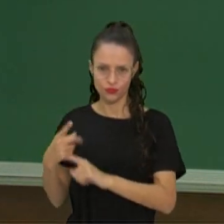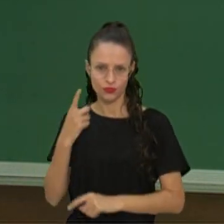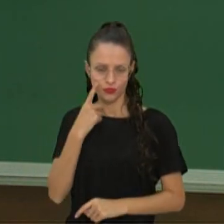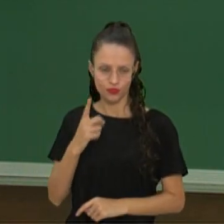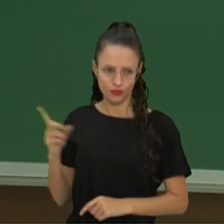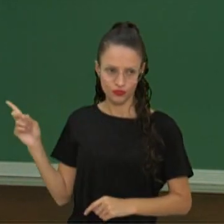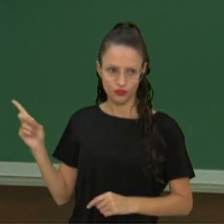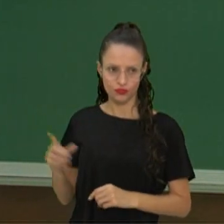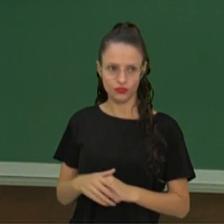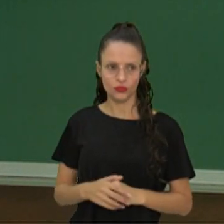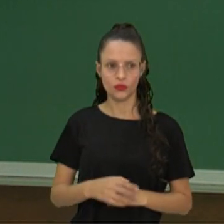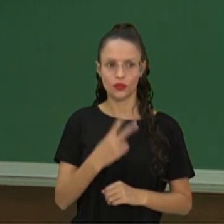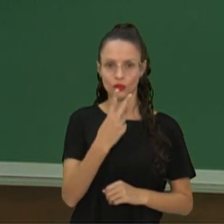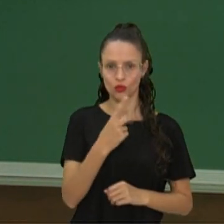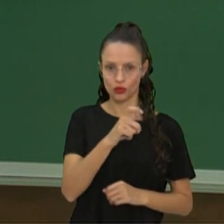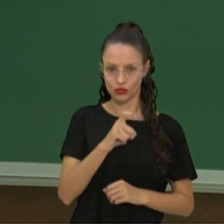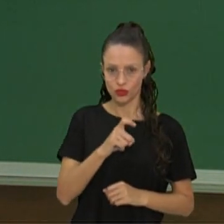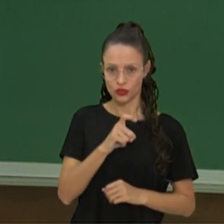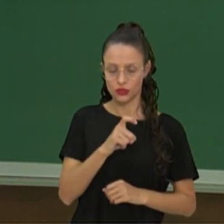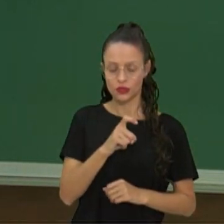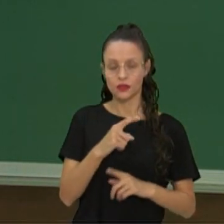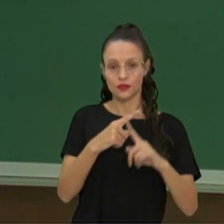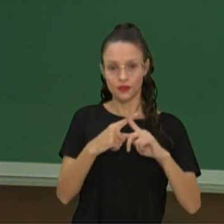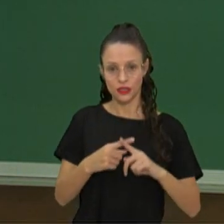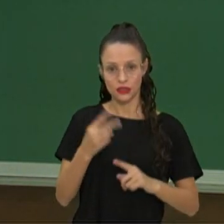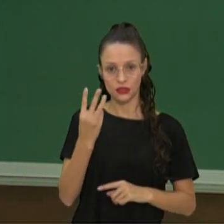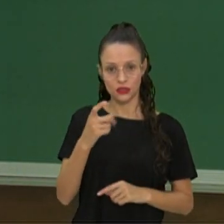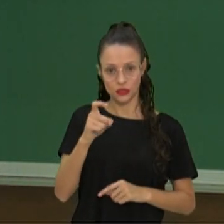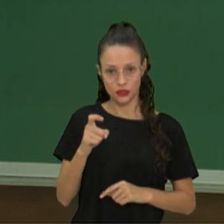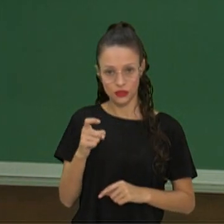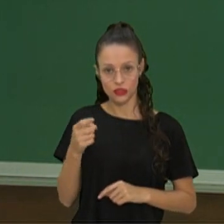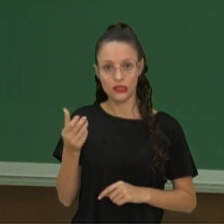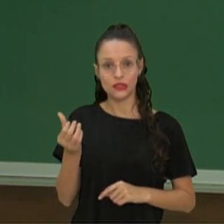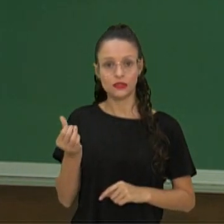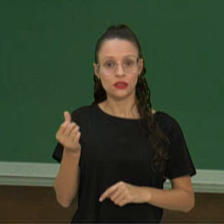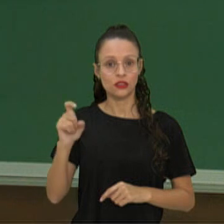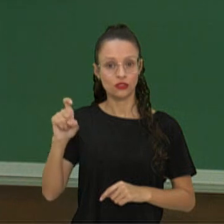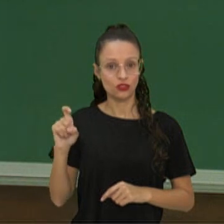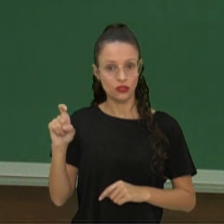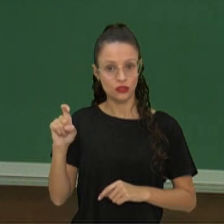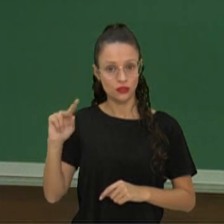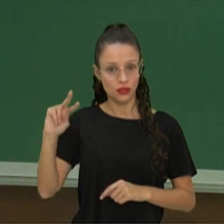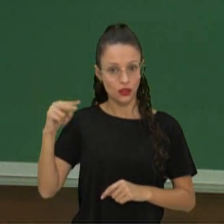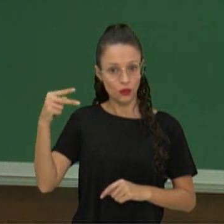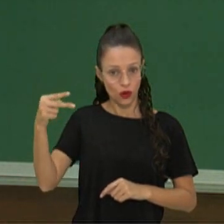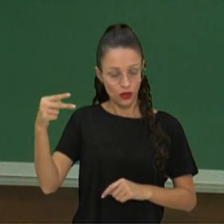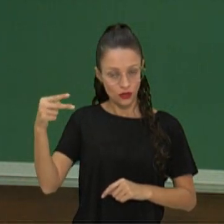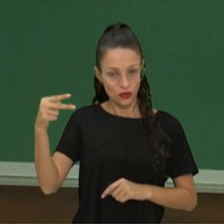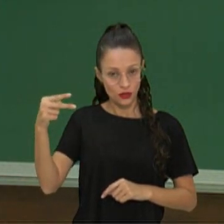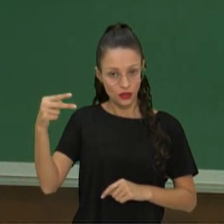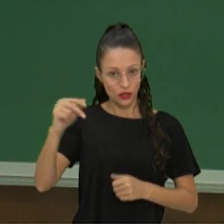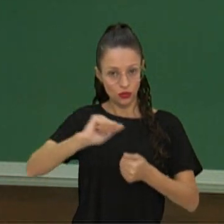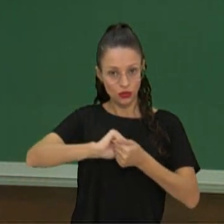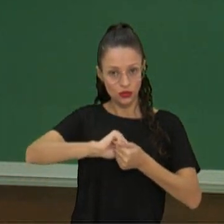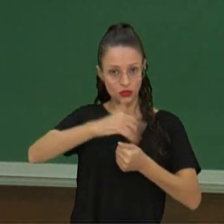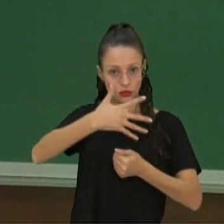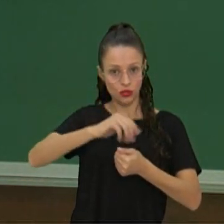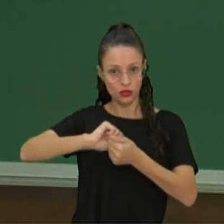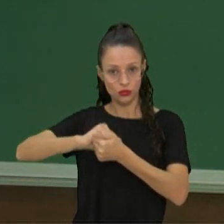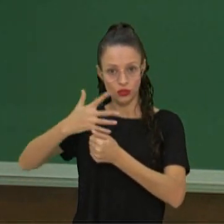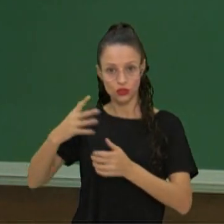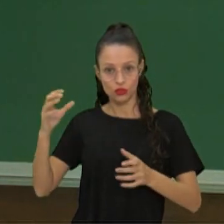comigo. 2x vezes 3x, 6x ao quadrado. Soma os expoentes das letras